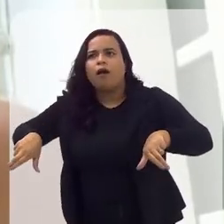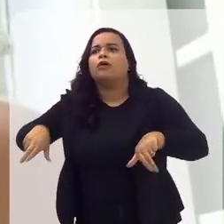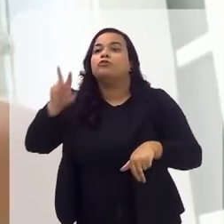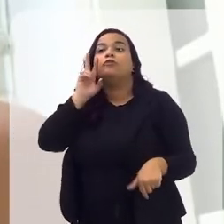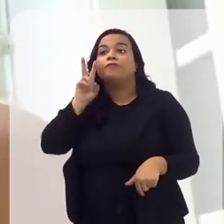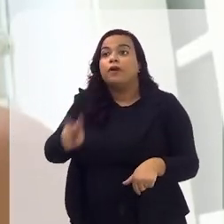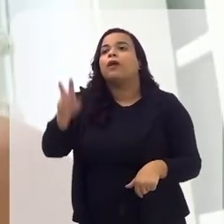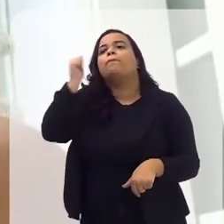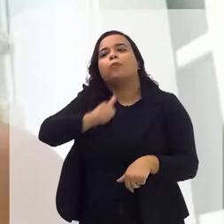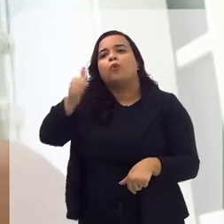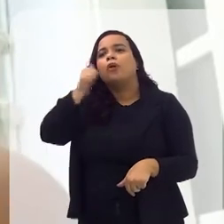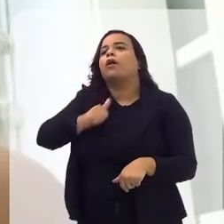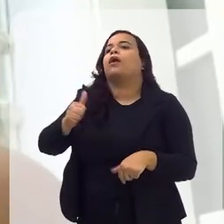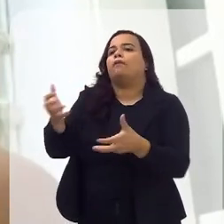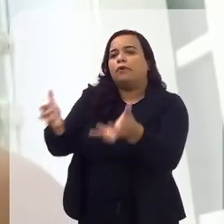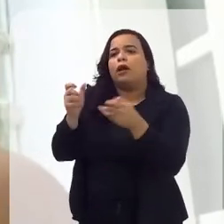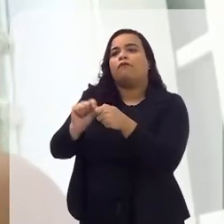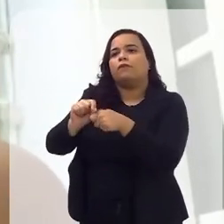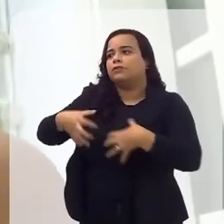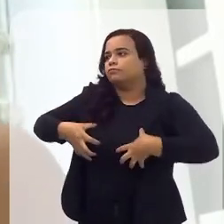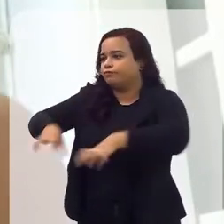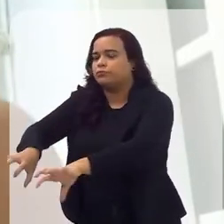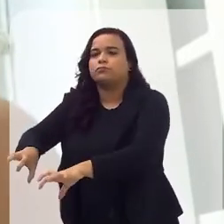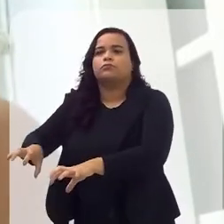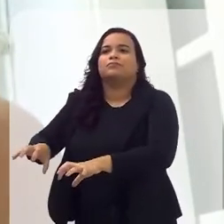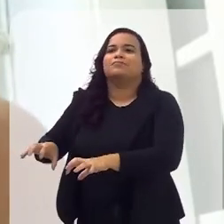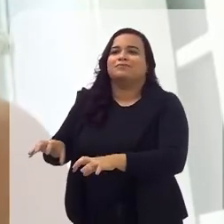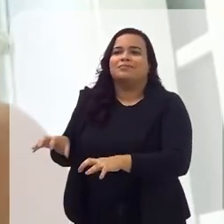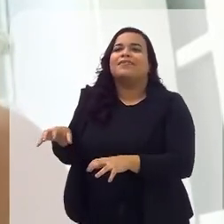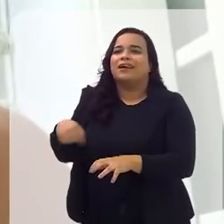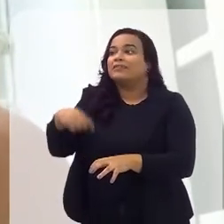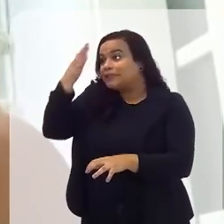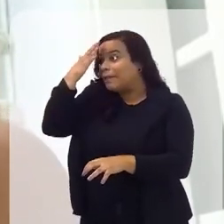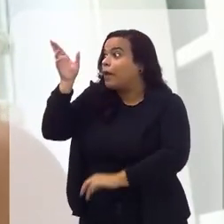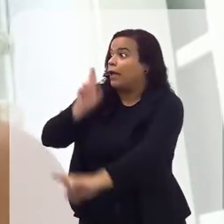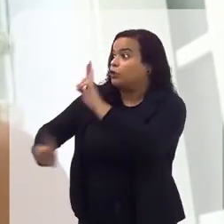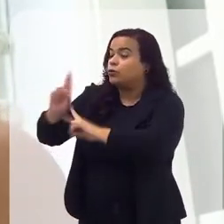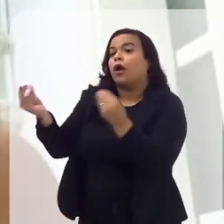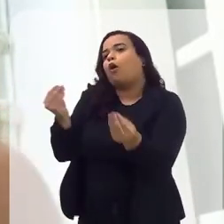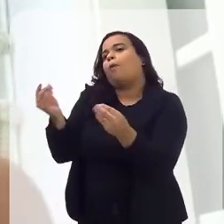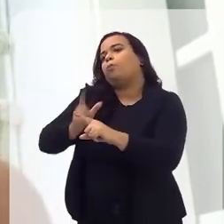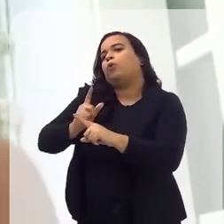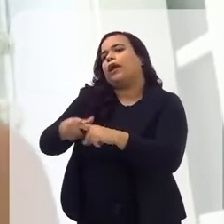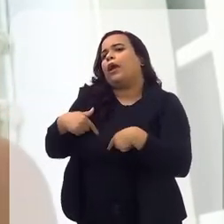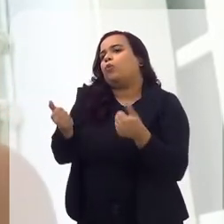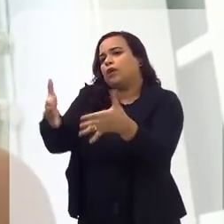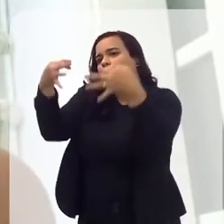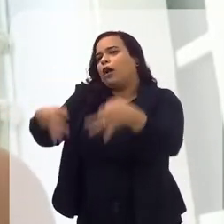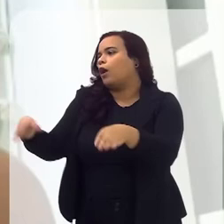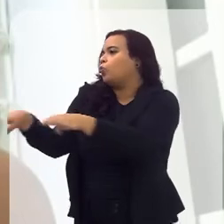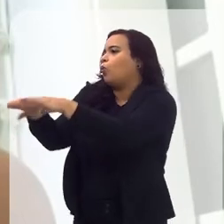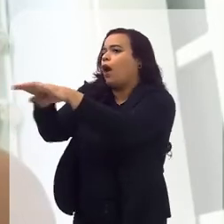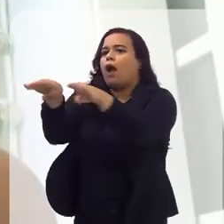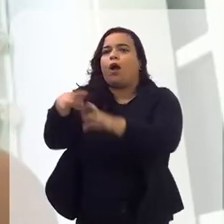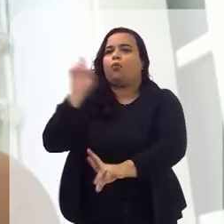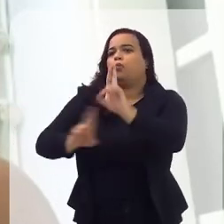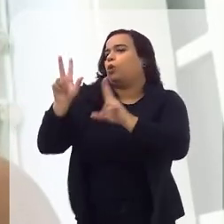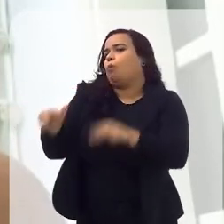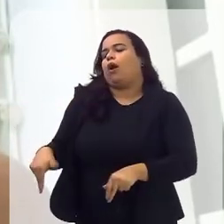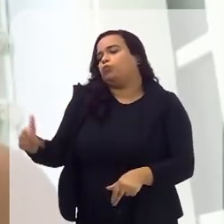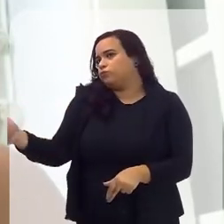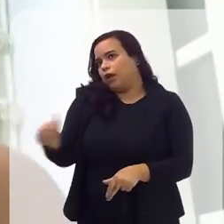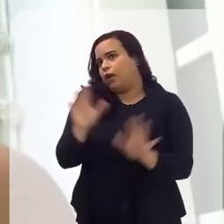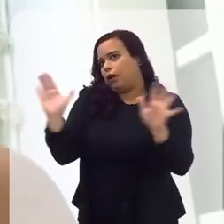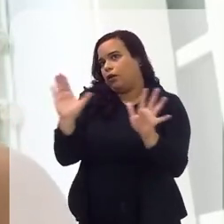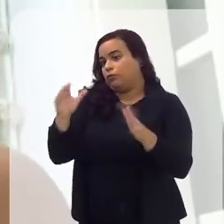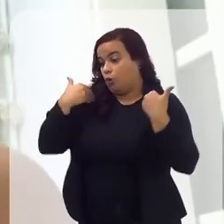mulheres que querem fazer os explantes procurarem esses grupos para realmente verem o resultado, porque eu não posso garantir que o resultado vai ser igual para todas, cada